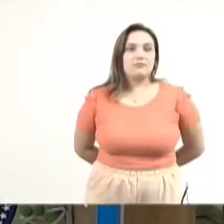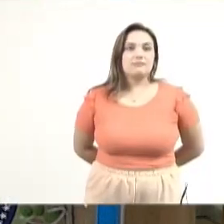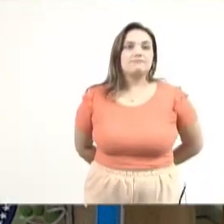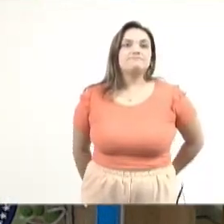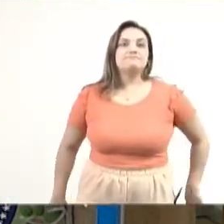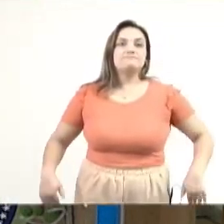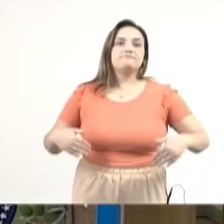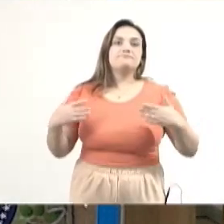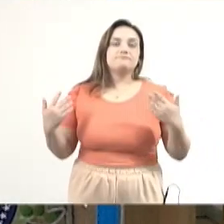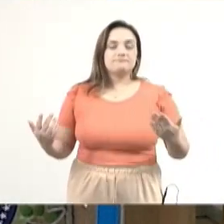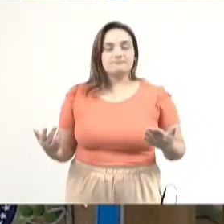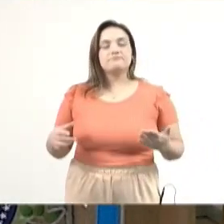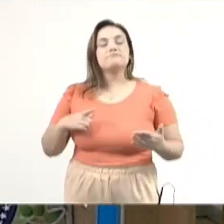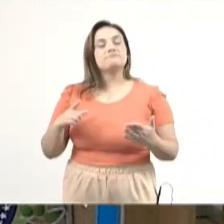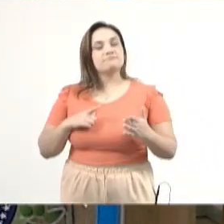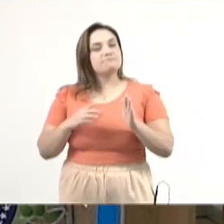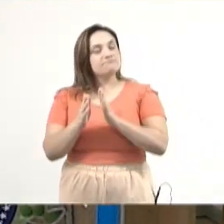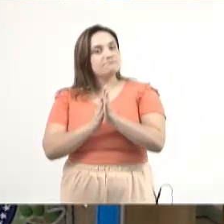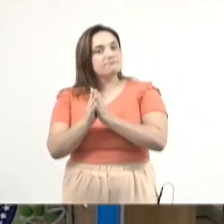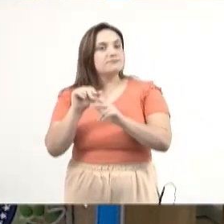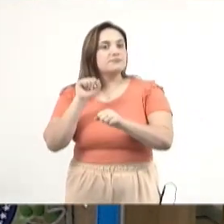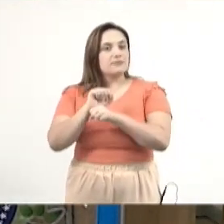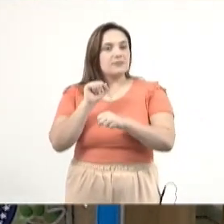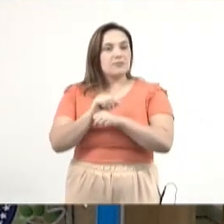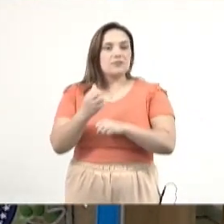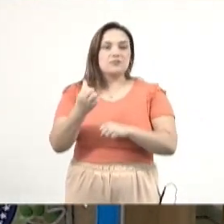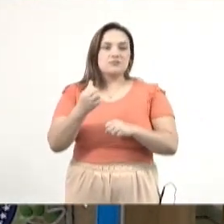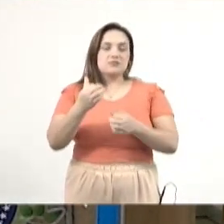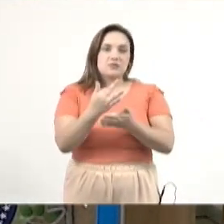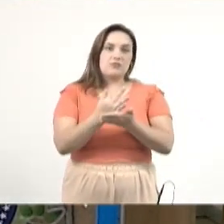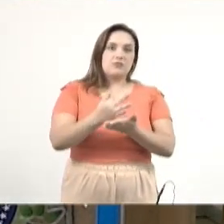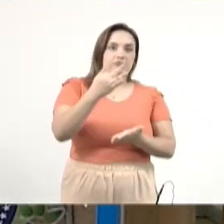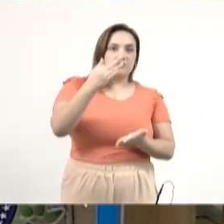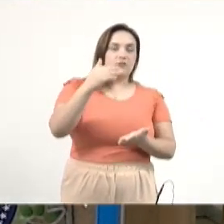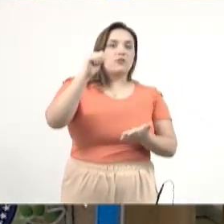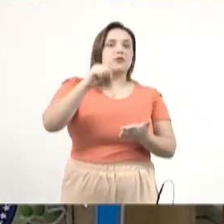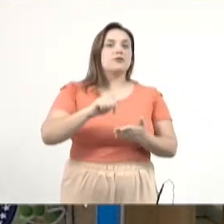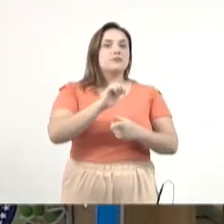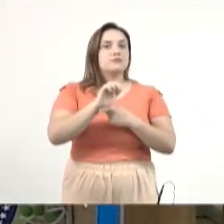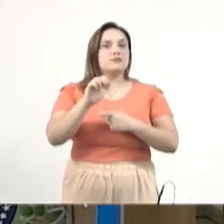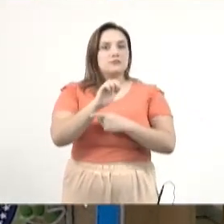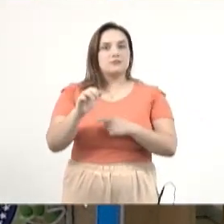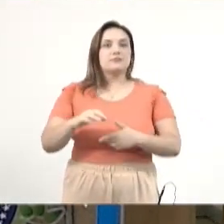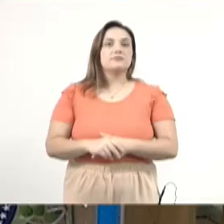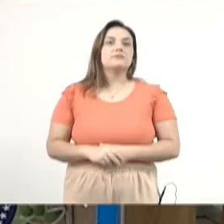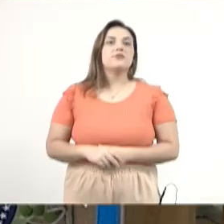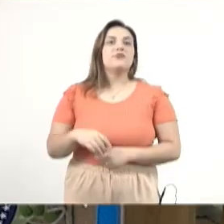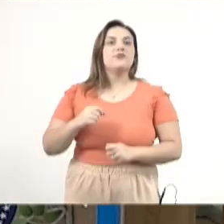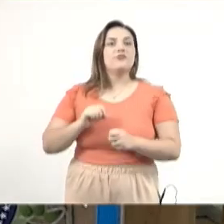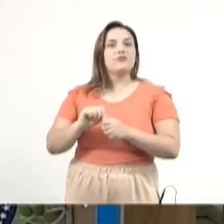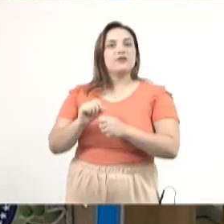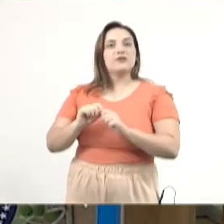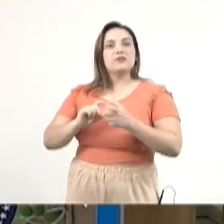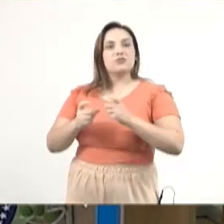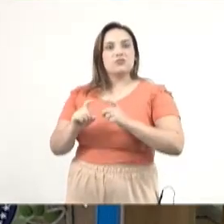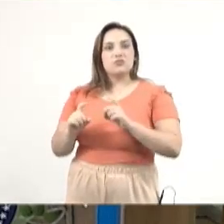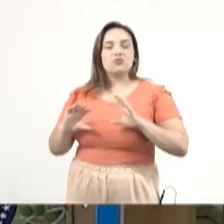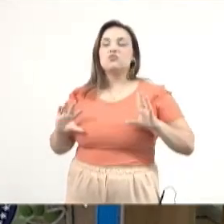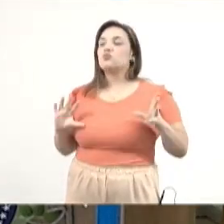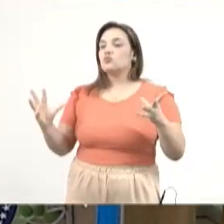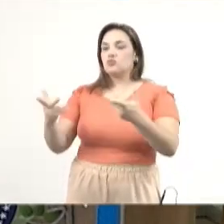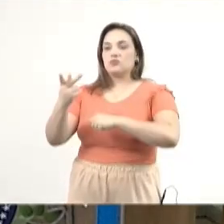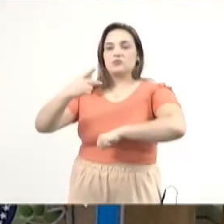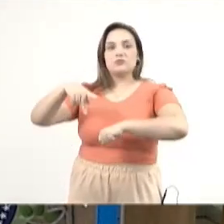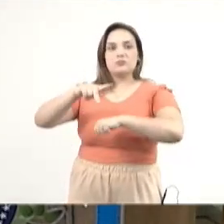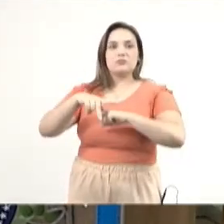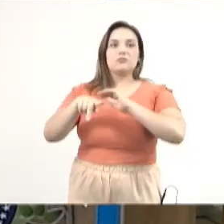Pois é, né? Então temos a expectativa de receber o 6º Fórum aqui no nosso estado, né? Esse fórum que reúne todos os países envolvidos na